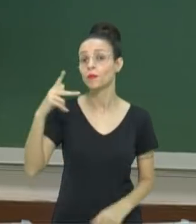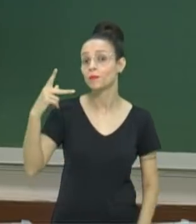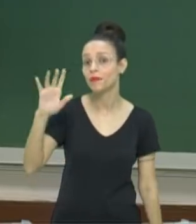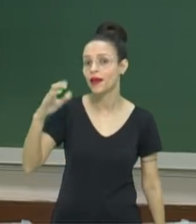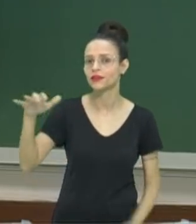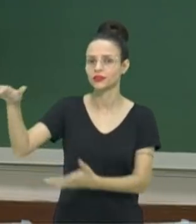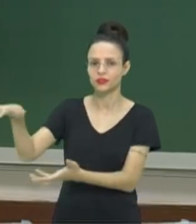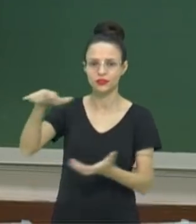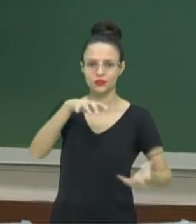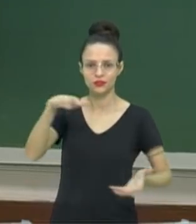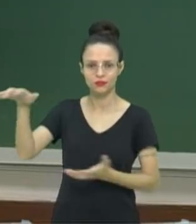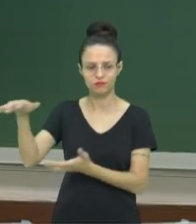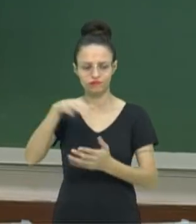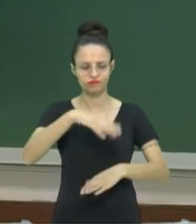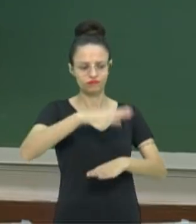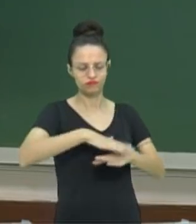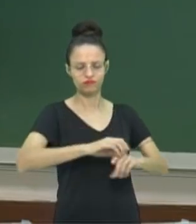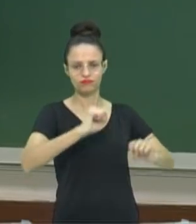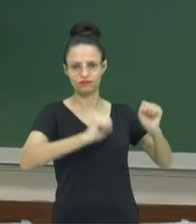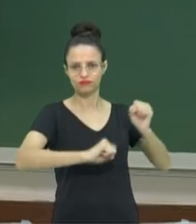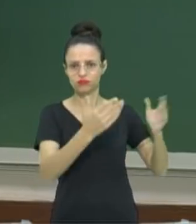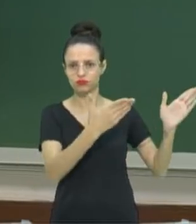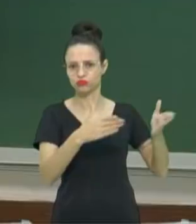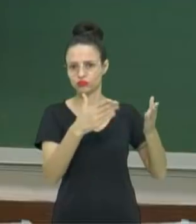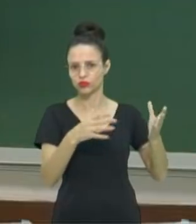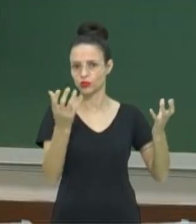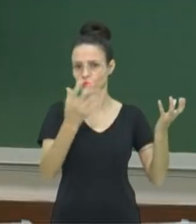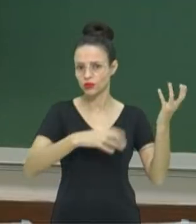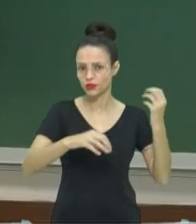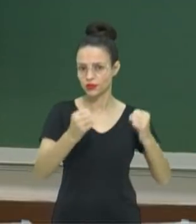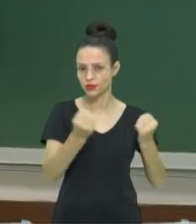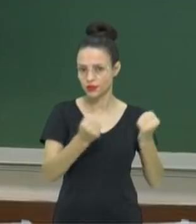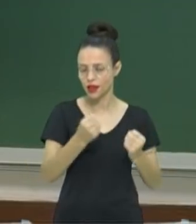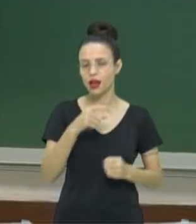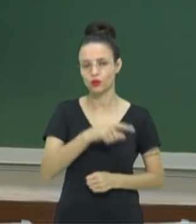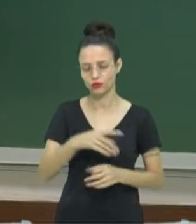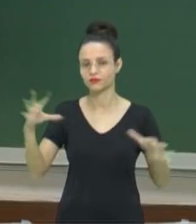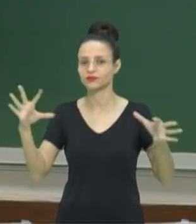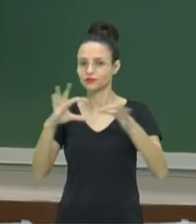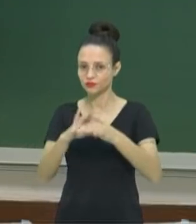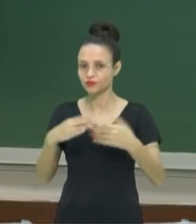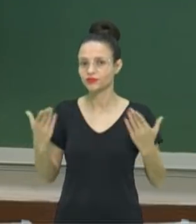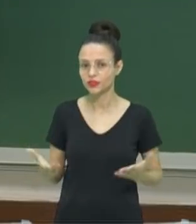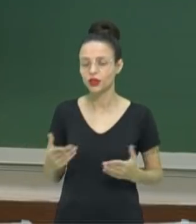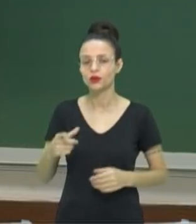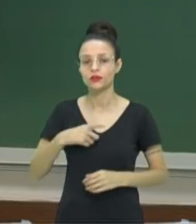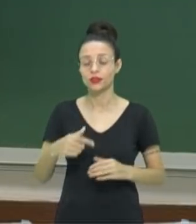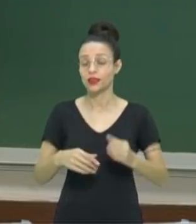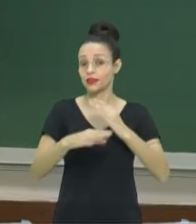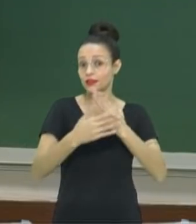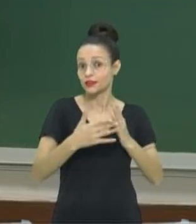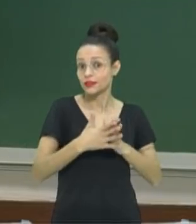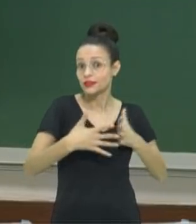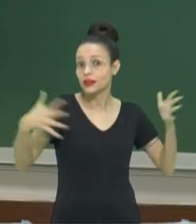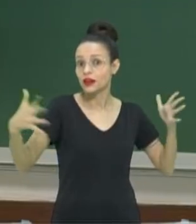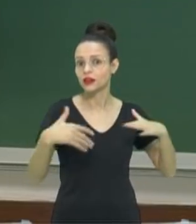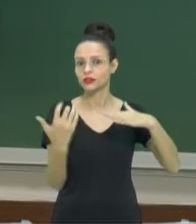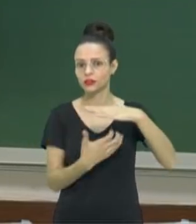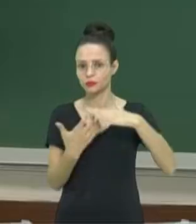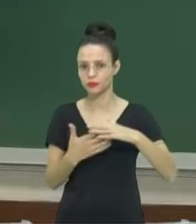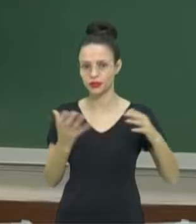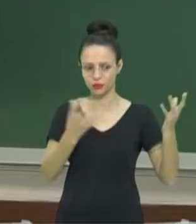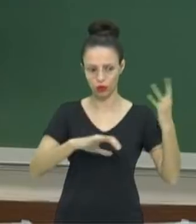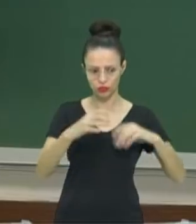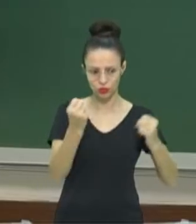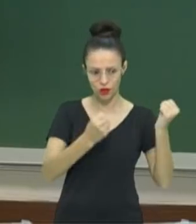com serviços, né, com atividades relacionadas a essa empresa maior. Então, eu tenho uma grande empresa e tenho